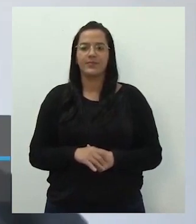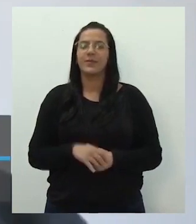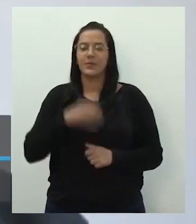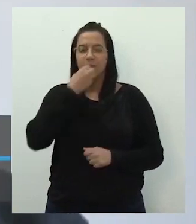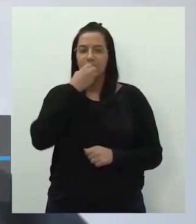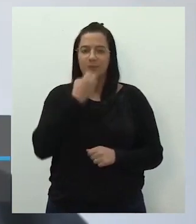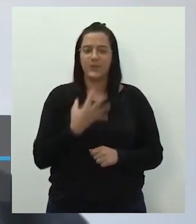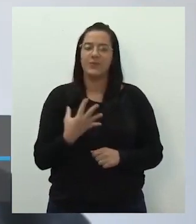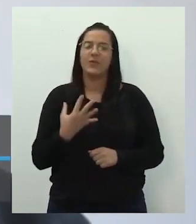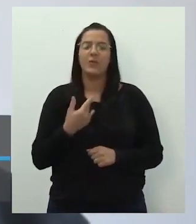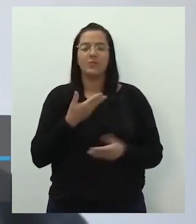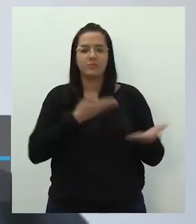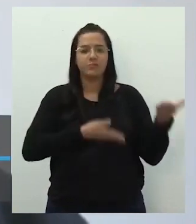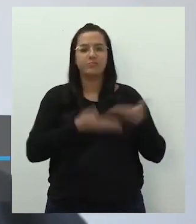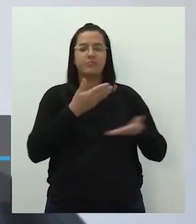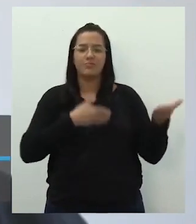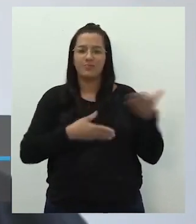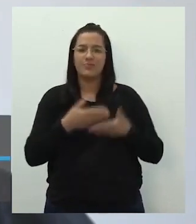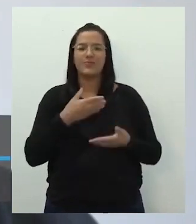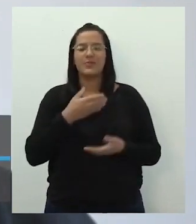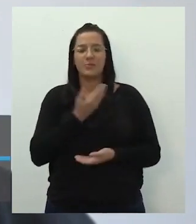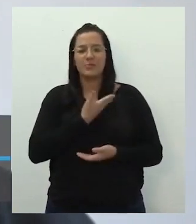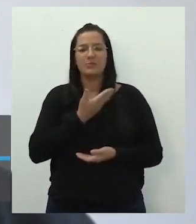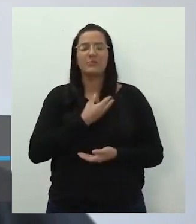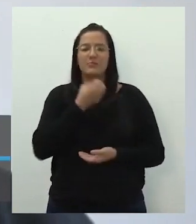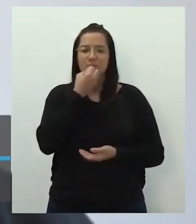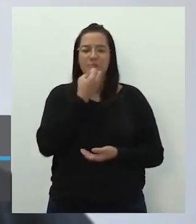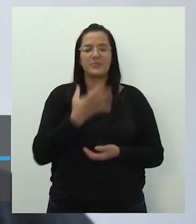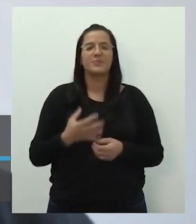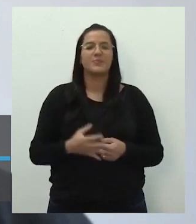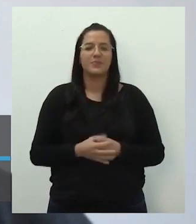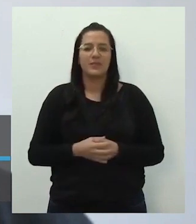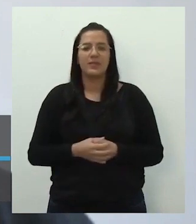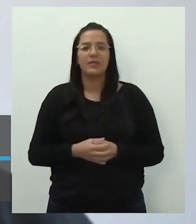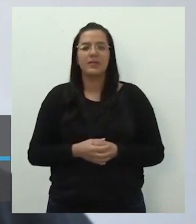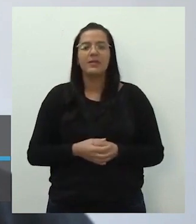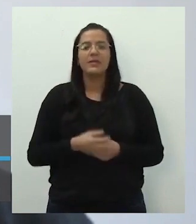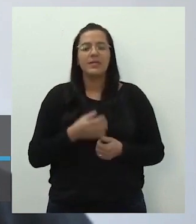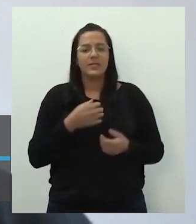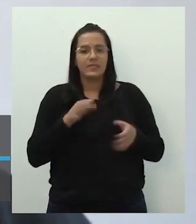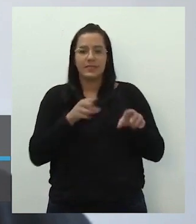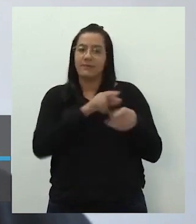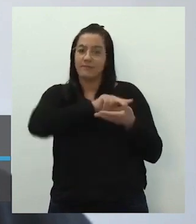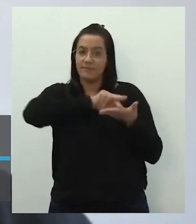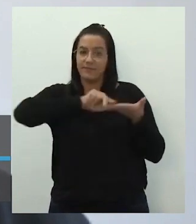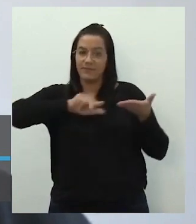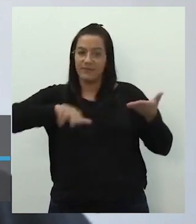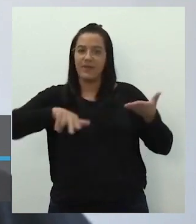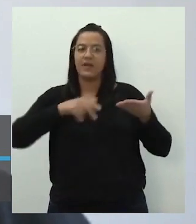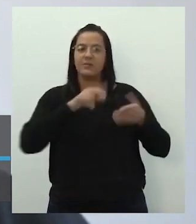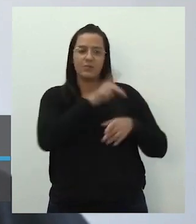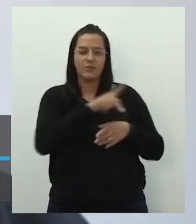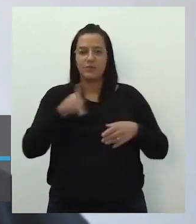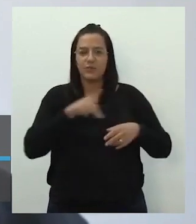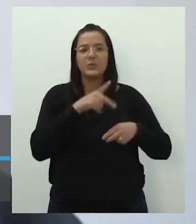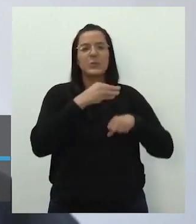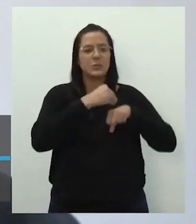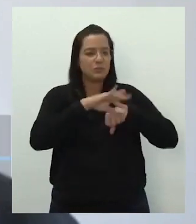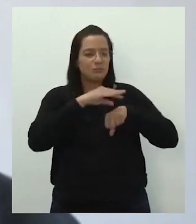Muito bom a interação dos colegas. Tem várias sugestões, né, dos professores que colocaram